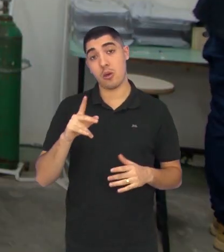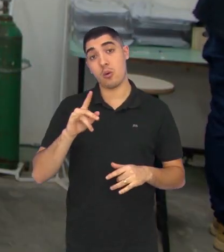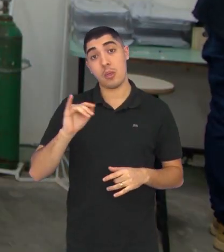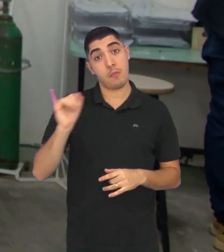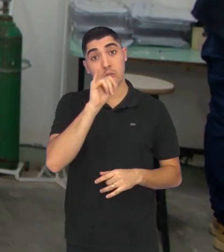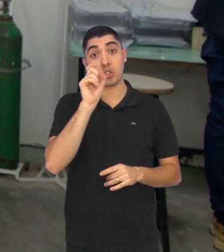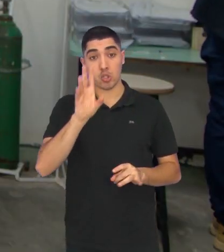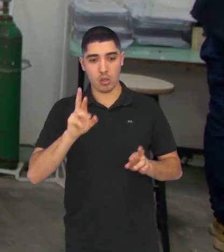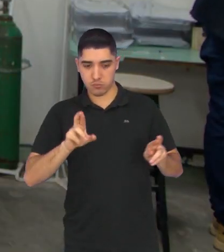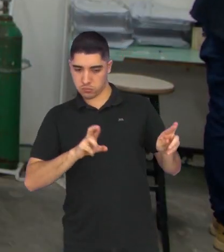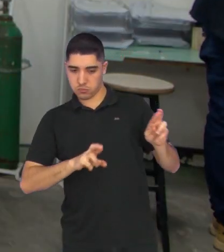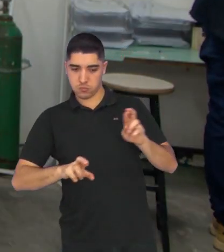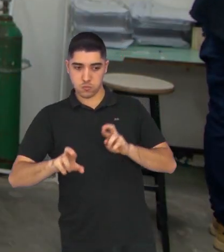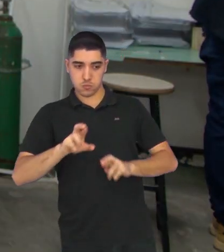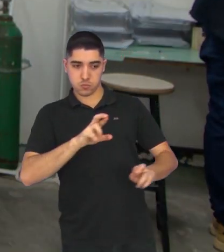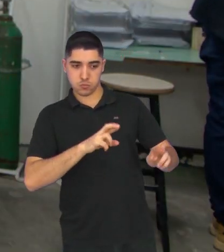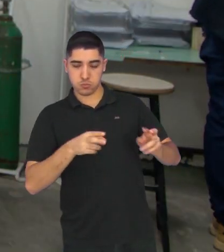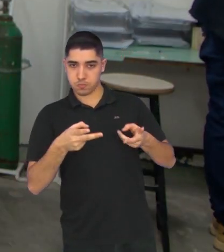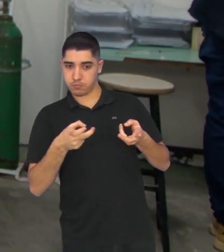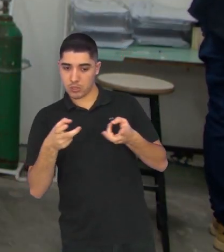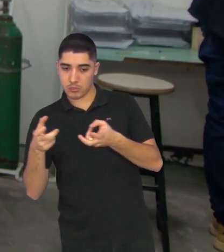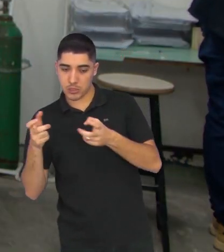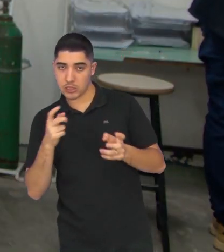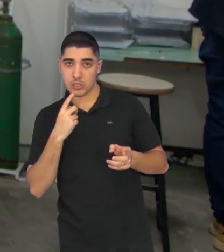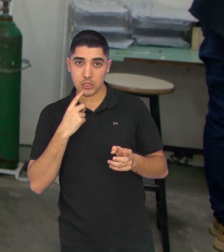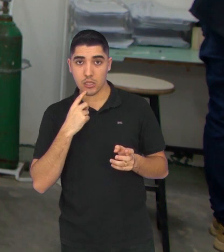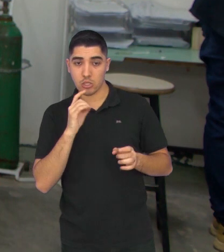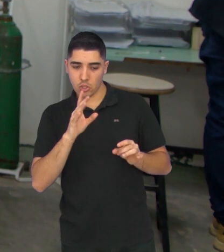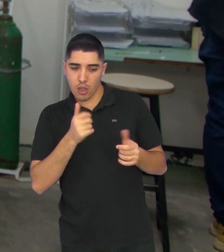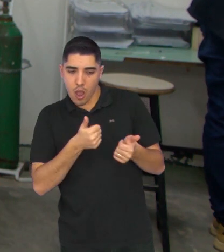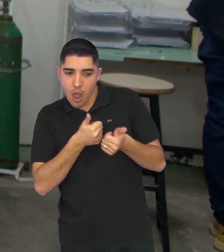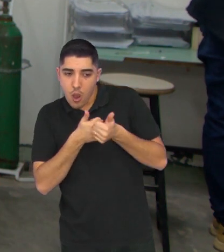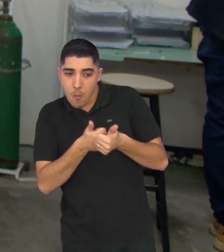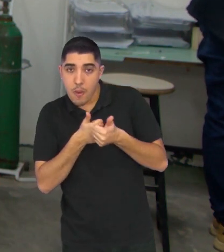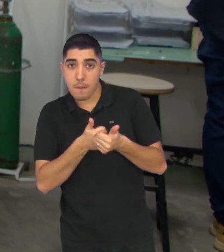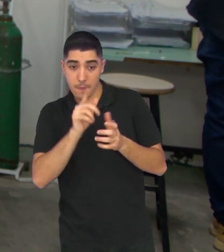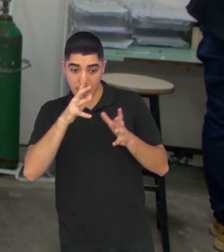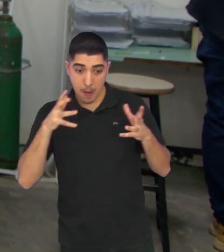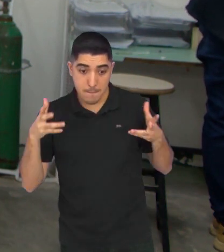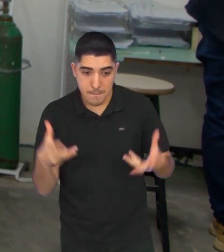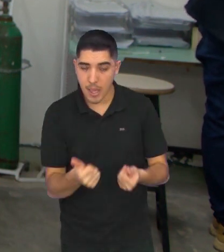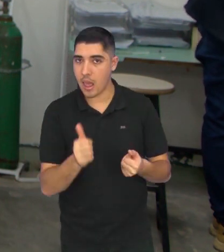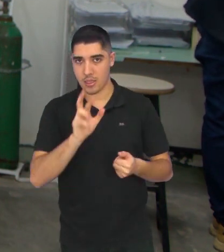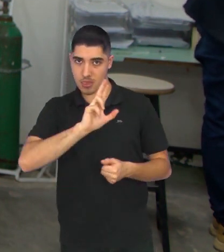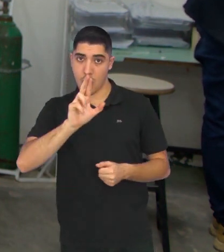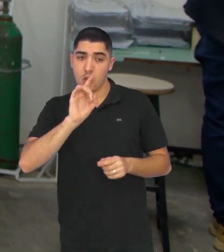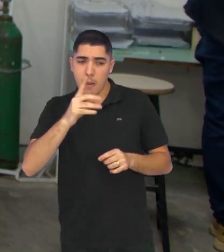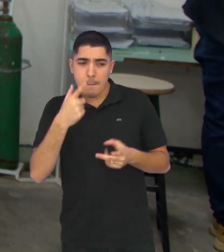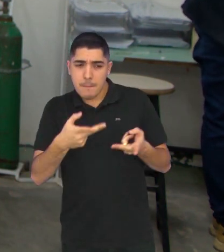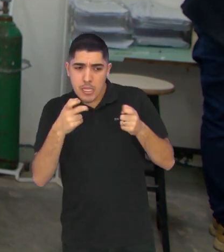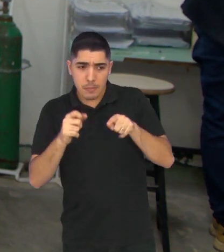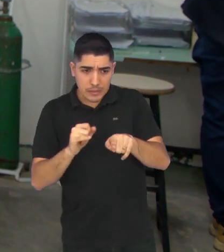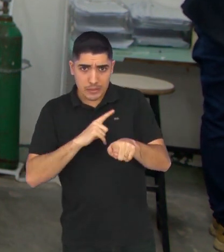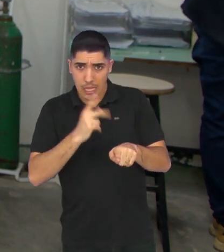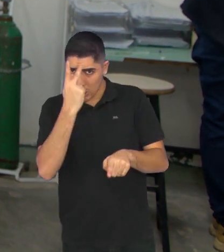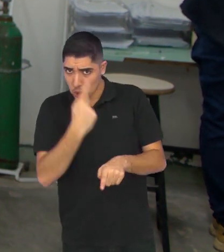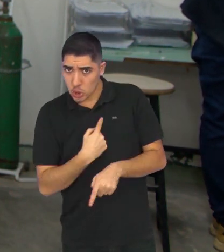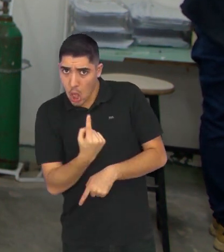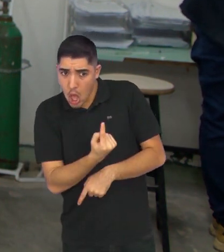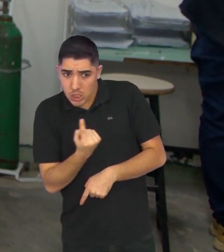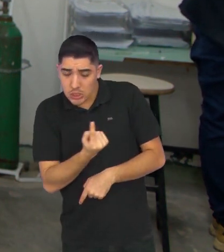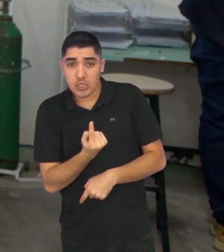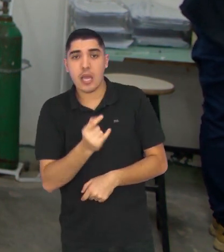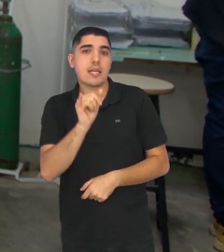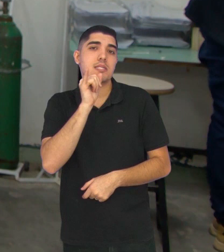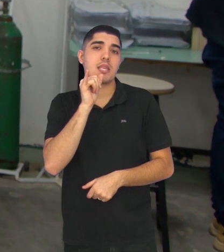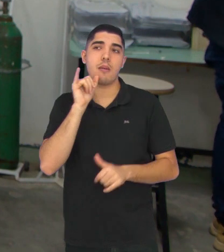é que você monitore, se possível, né? Então você faça o acompanhamento se aquele filhote está realmente sozinho ou não.